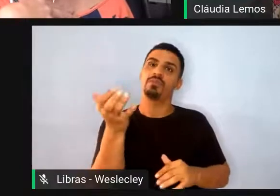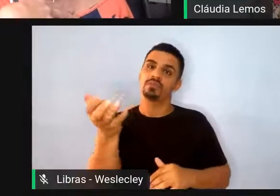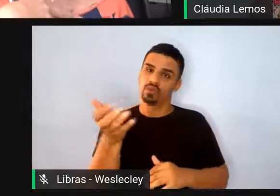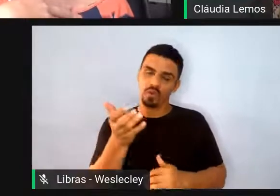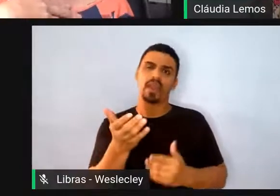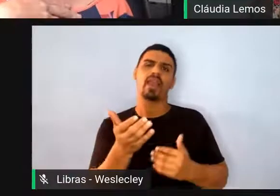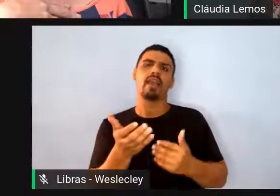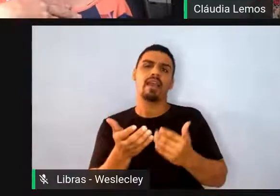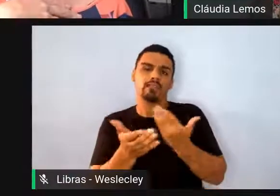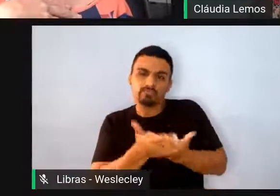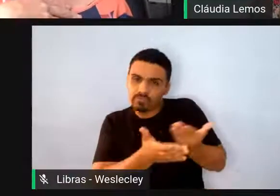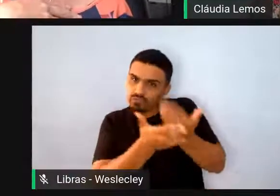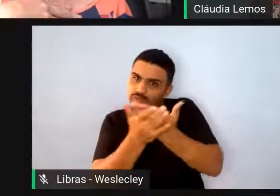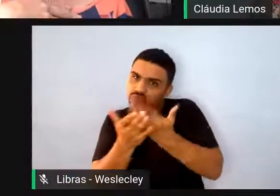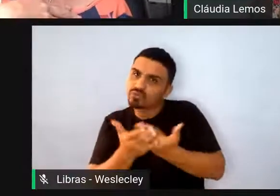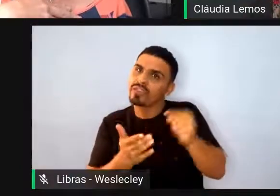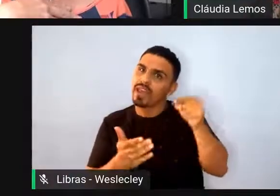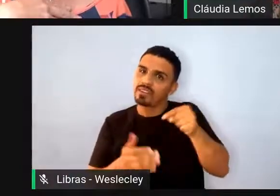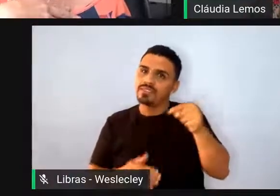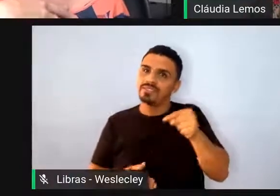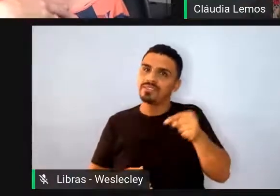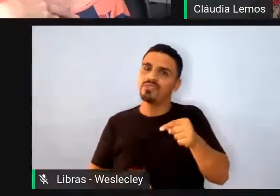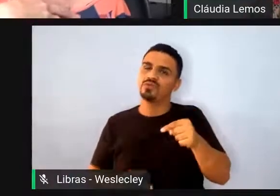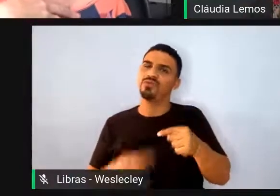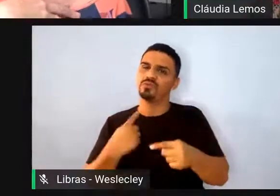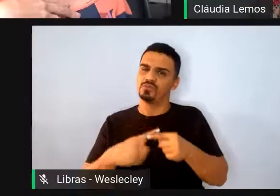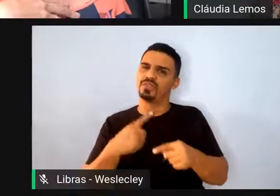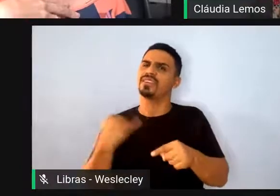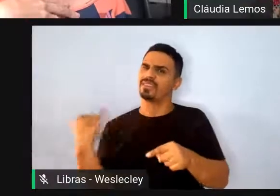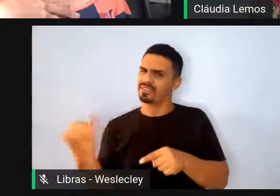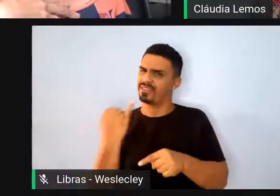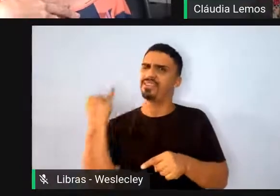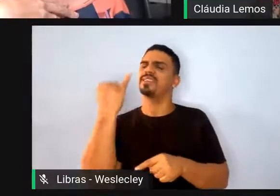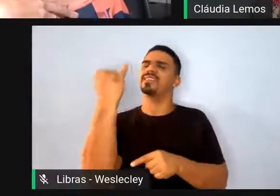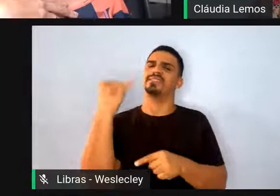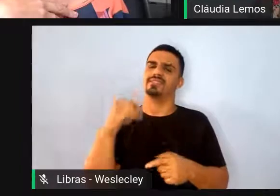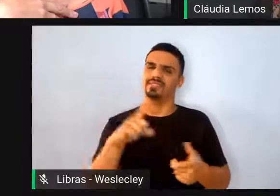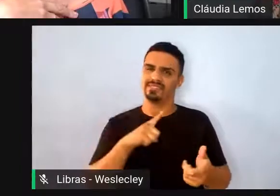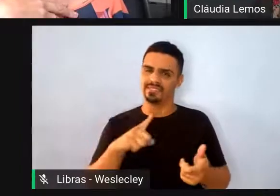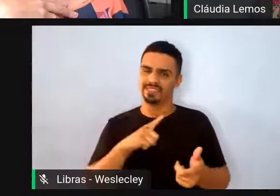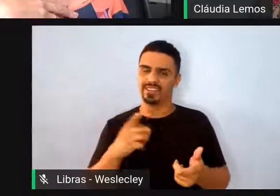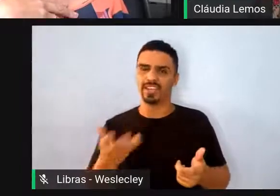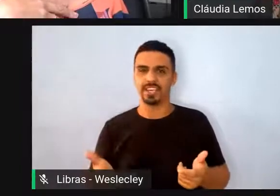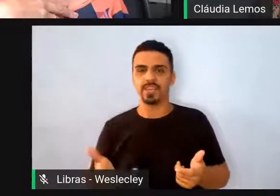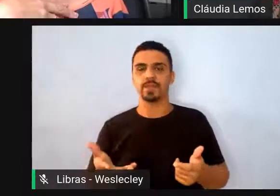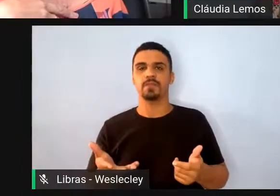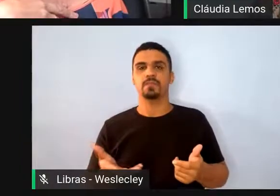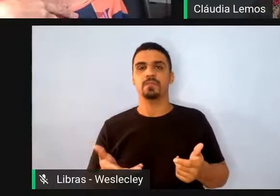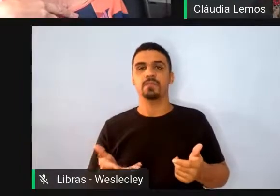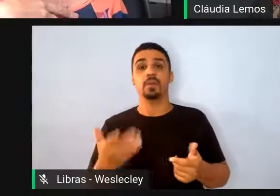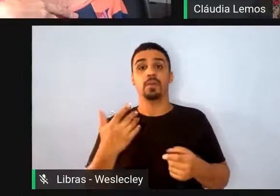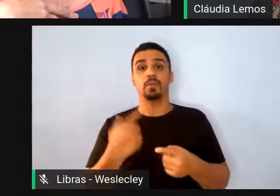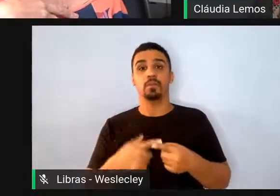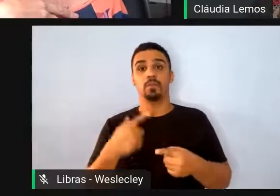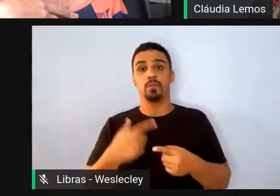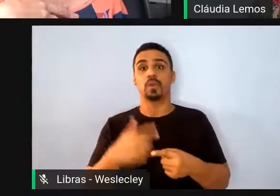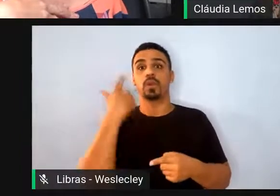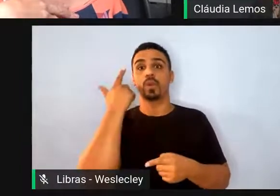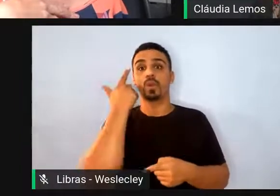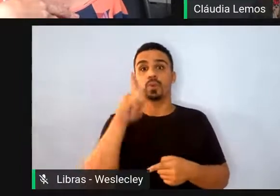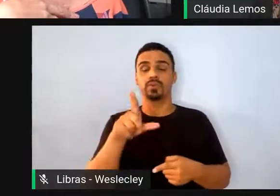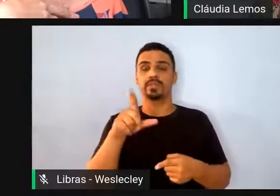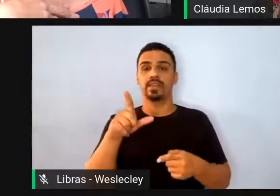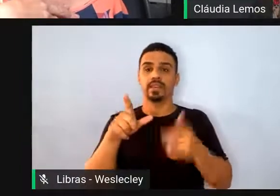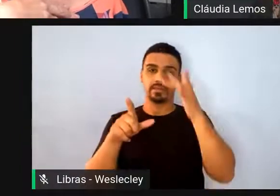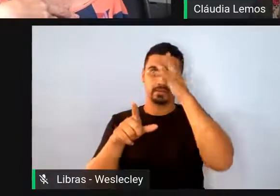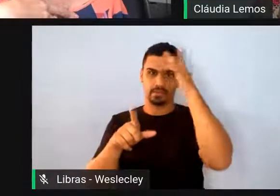estudos, porque eu acho que é um fenômeno muito interessante, principalmente no ponto de vista de alcance de conteúdo,